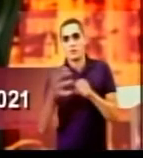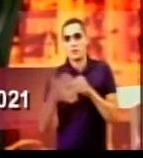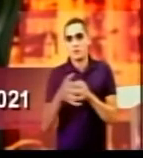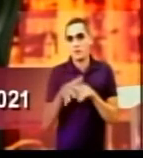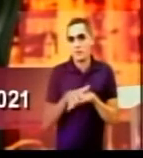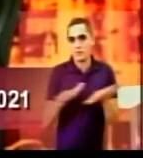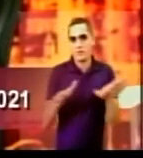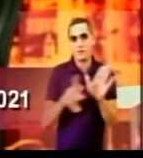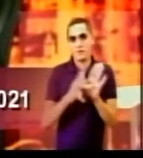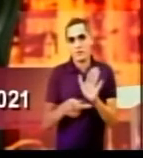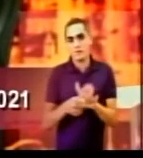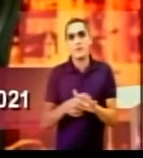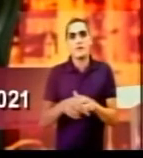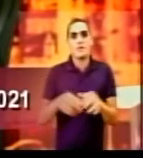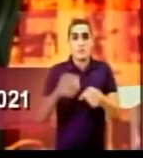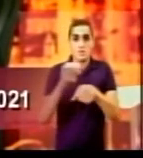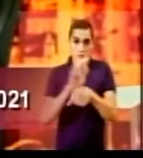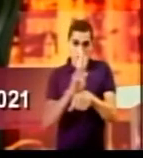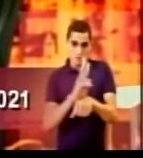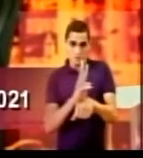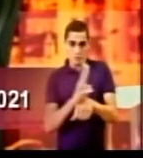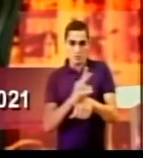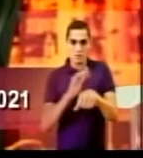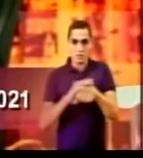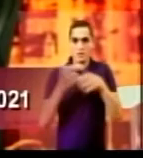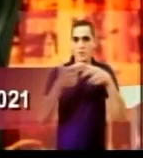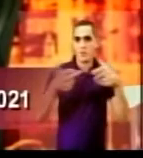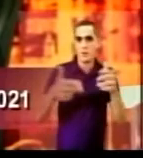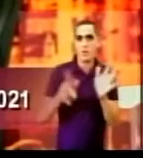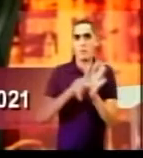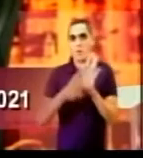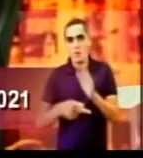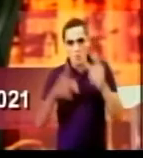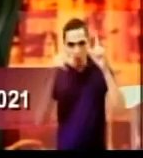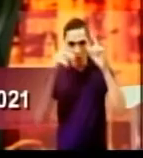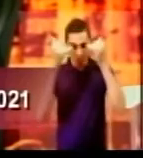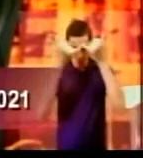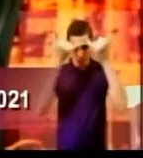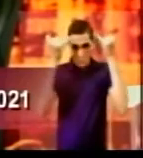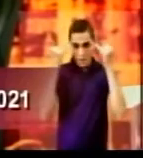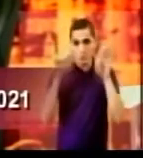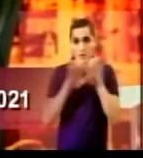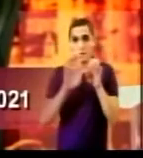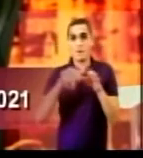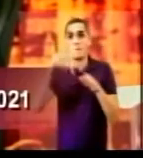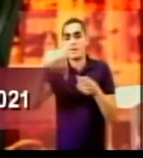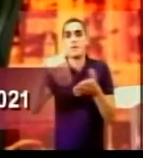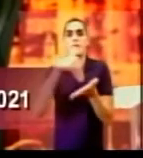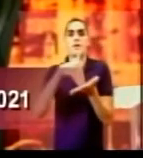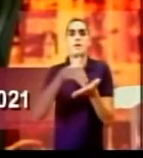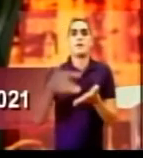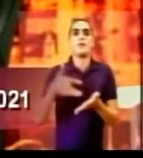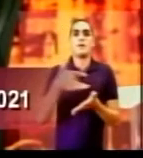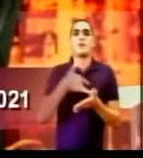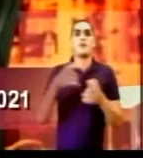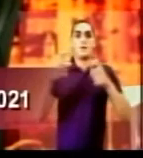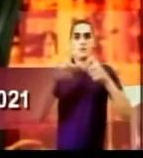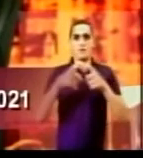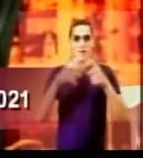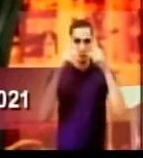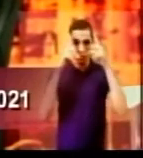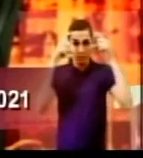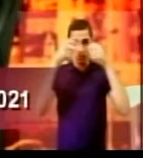é a gerente da Vigilância Epidemiológica de Rio Preto, Andréia Negri, e a seguir, o secretário de Saúde, Dr. Aldenis